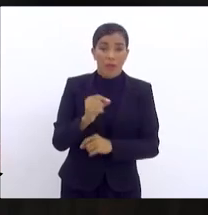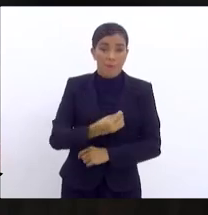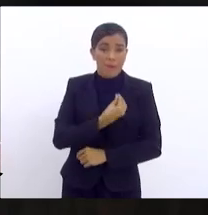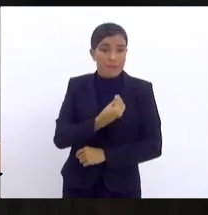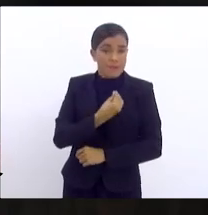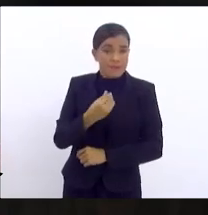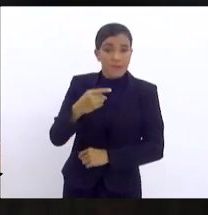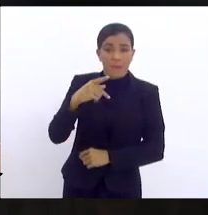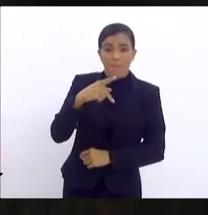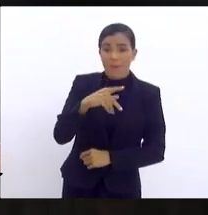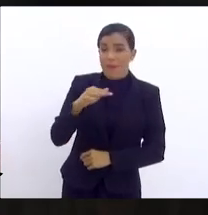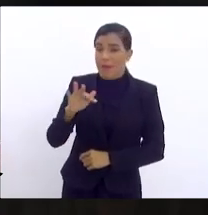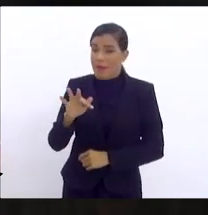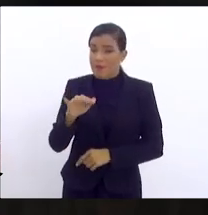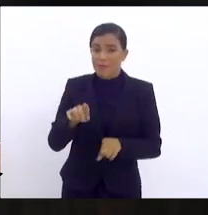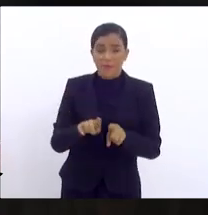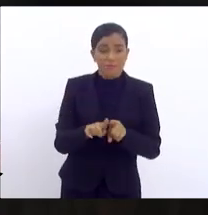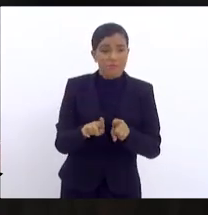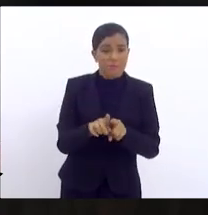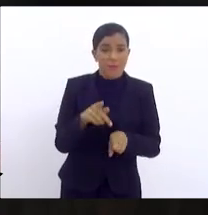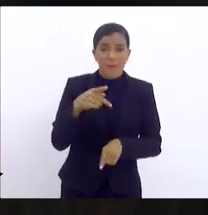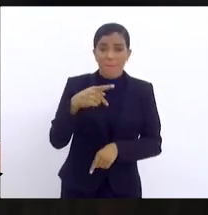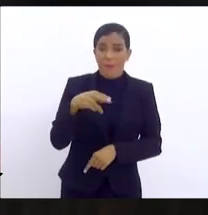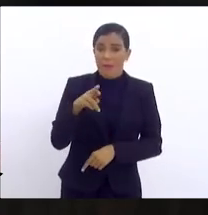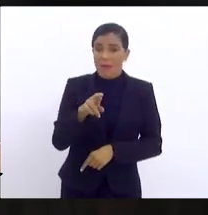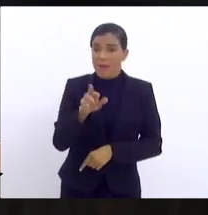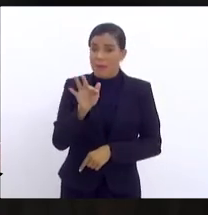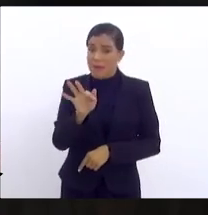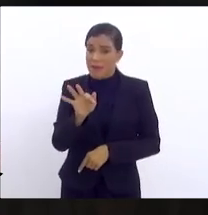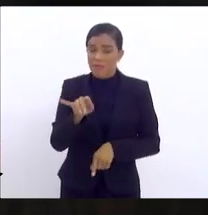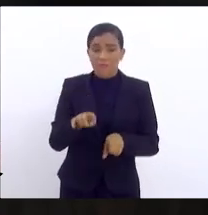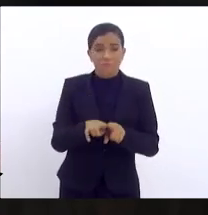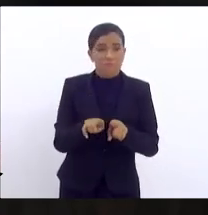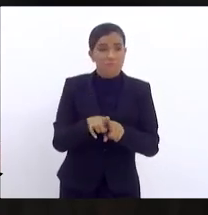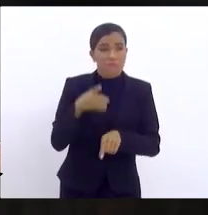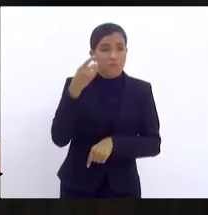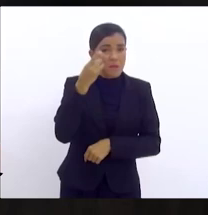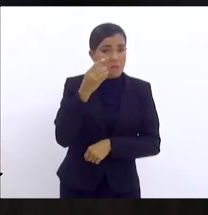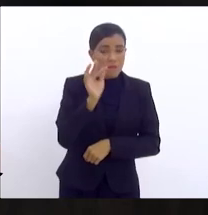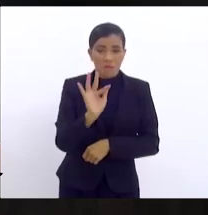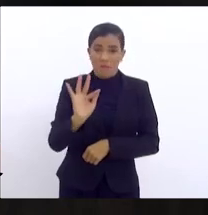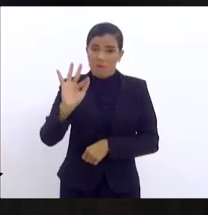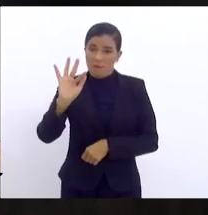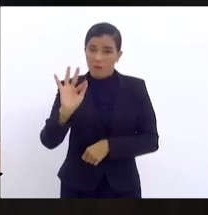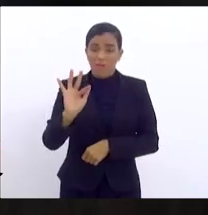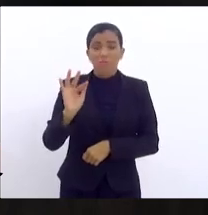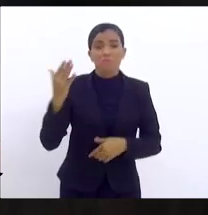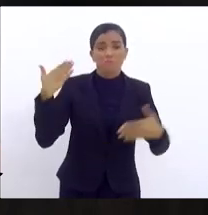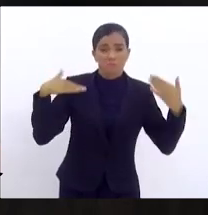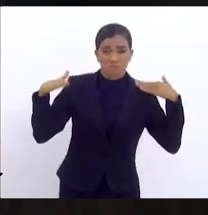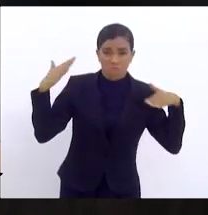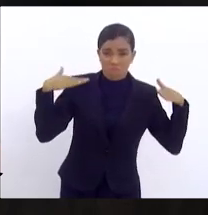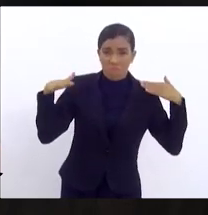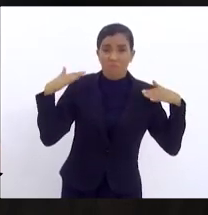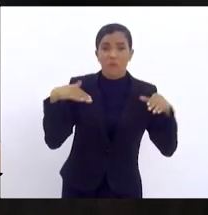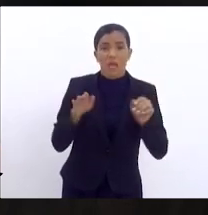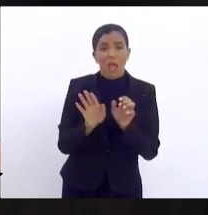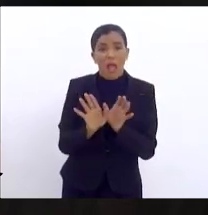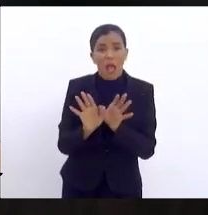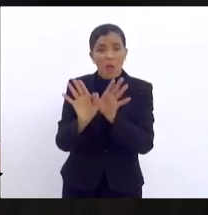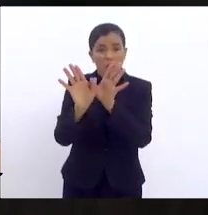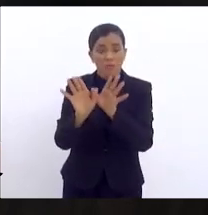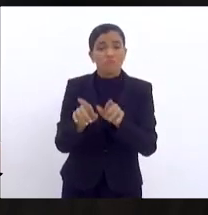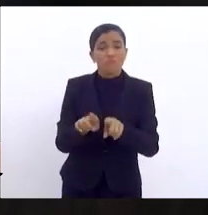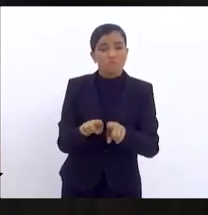a PRF os deputados federais o exército a Marinha aeronáutica tem que colocar todos nessa